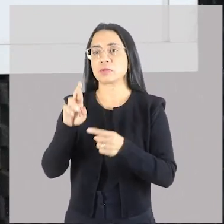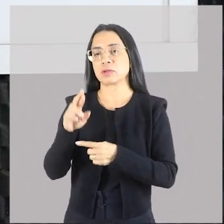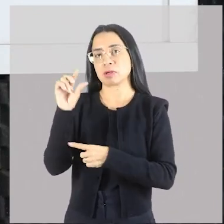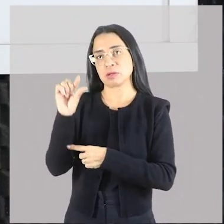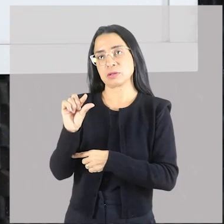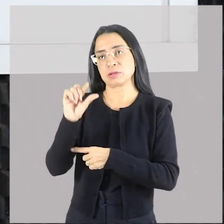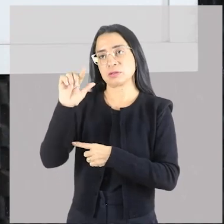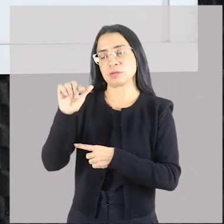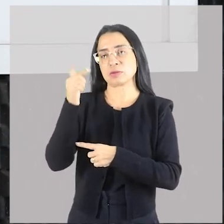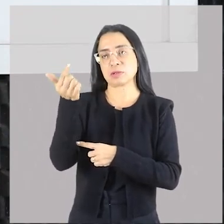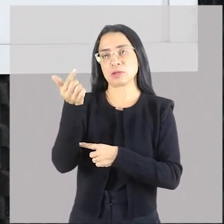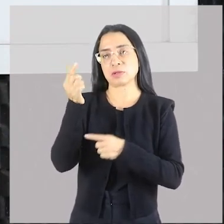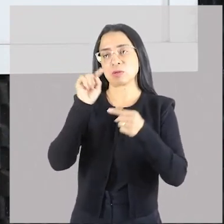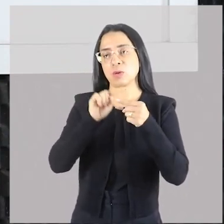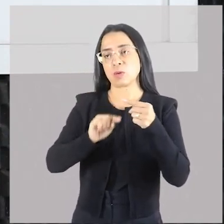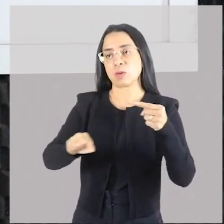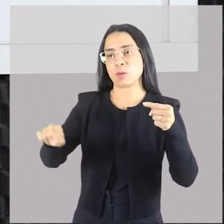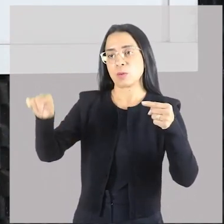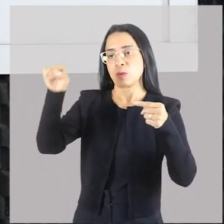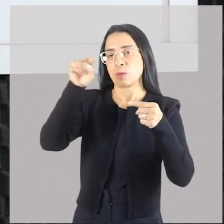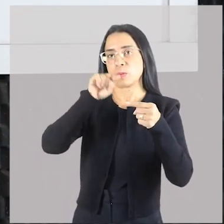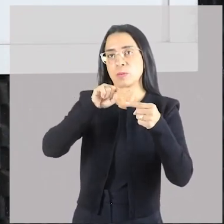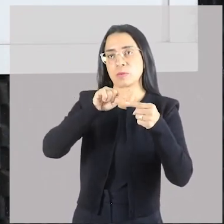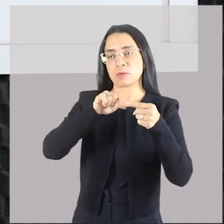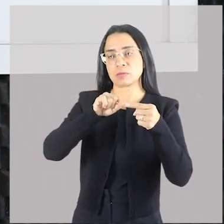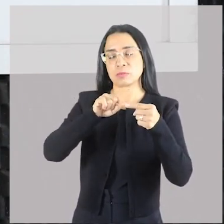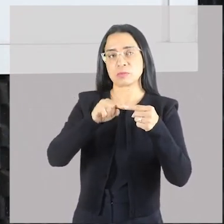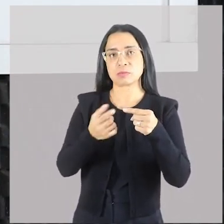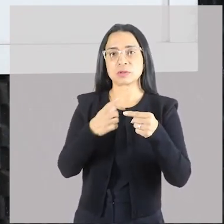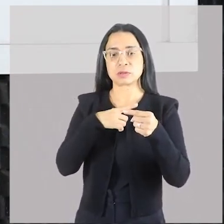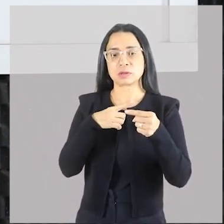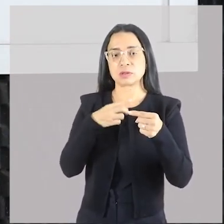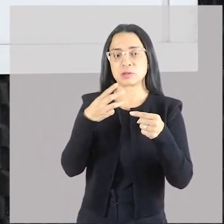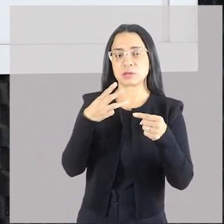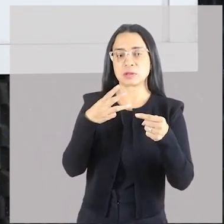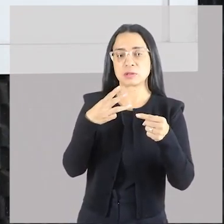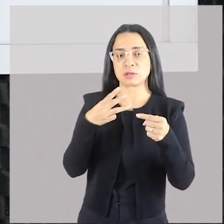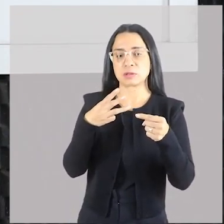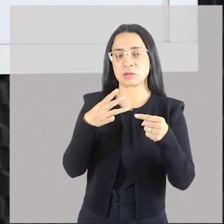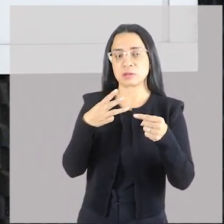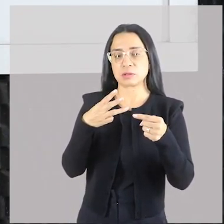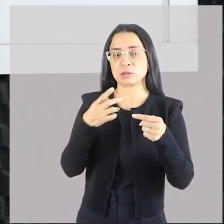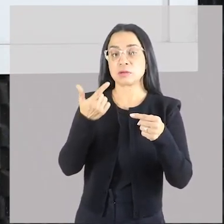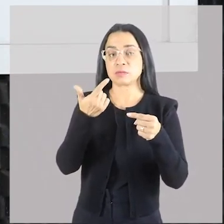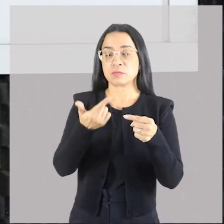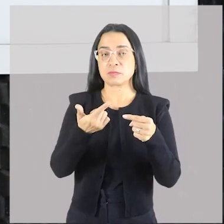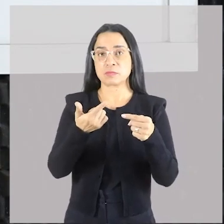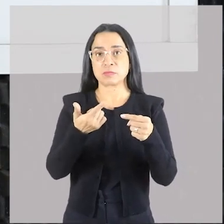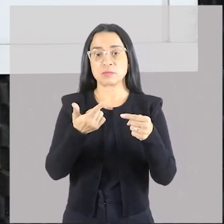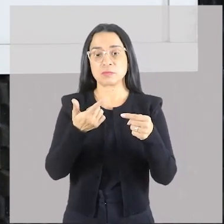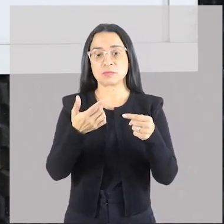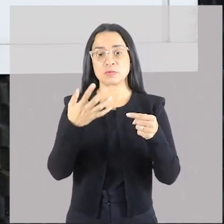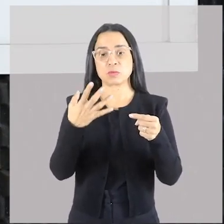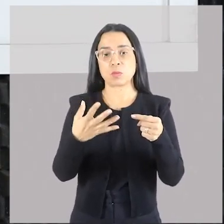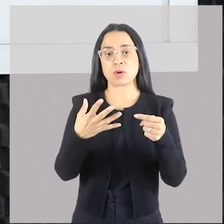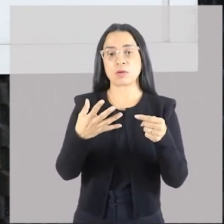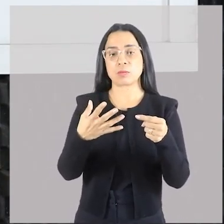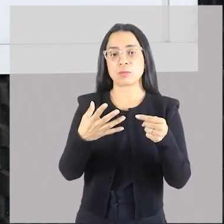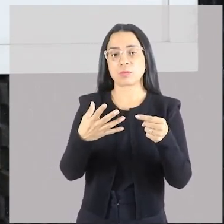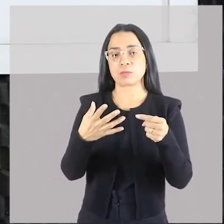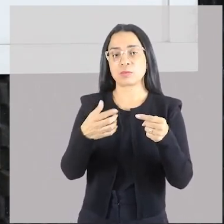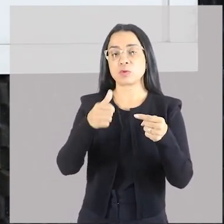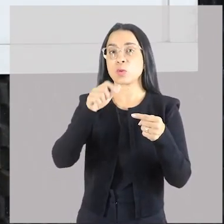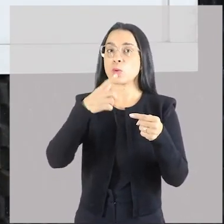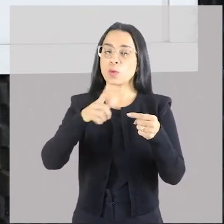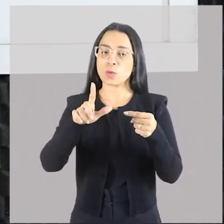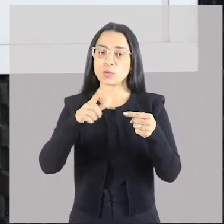quadrado. O raio do círculo maior, que é esse aqui, ó, que tem 24 de diâmetro, e esse aqui, ó, que tem